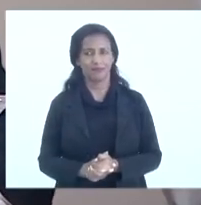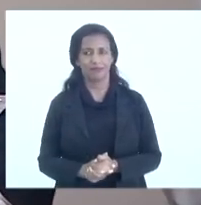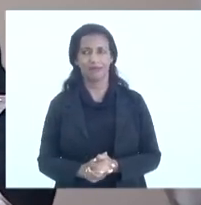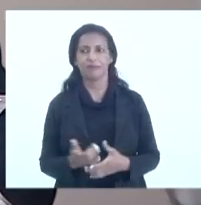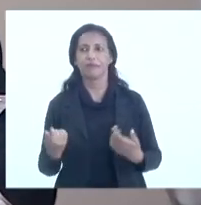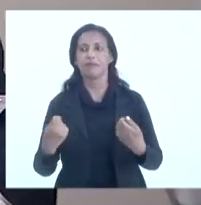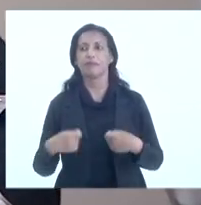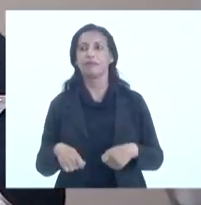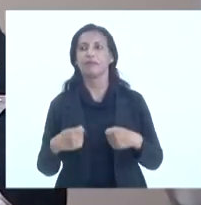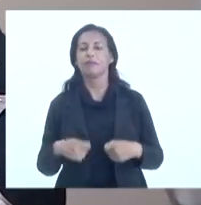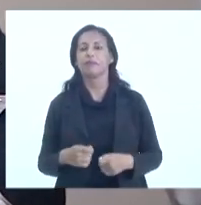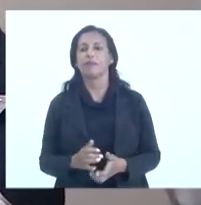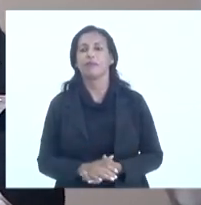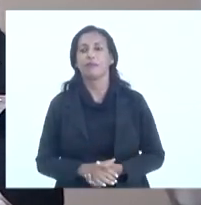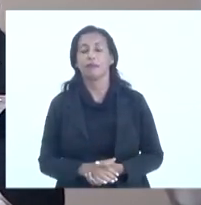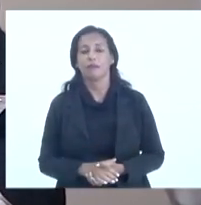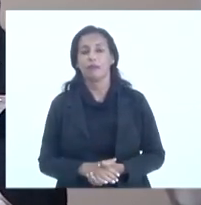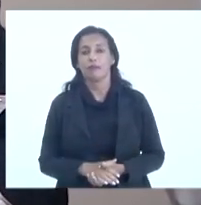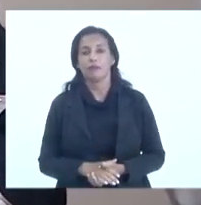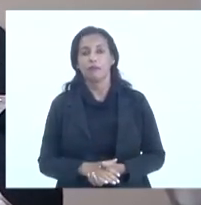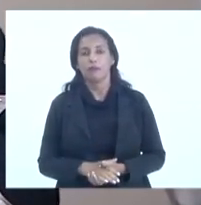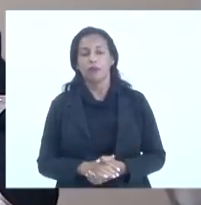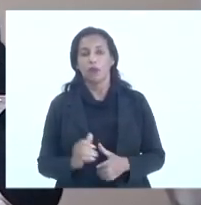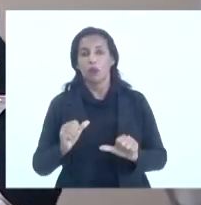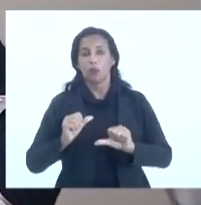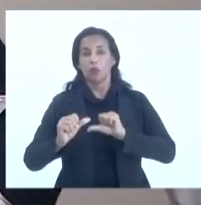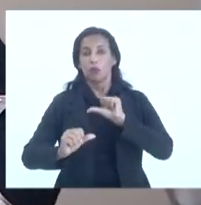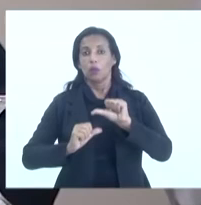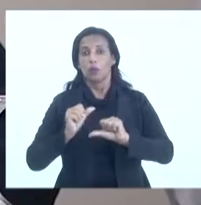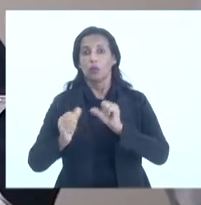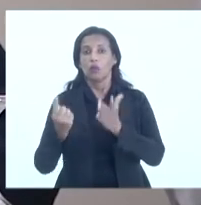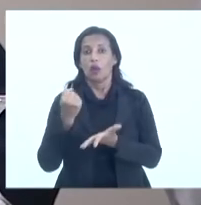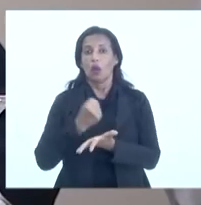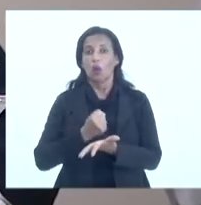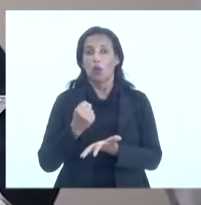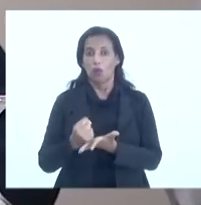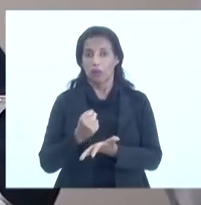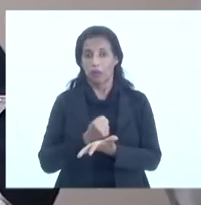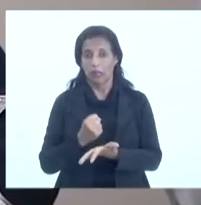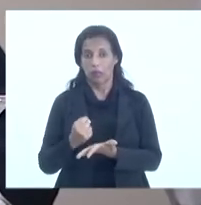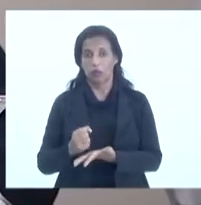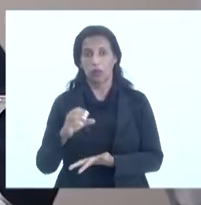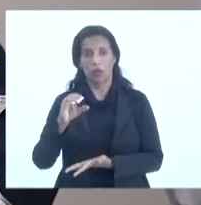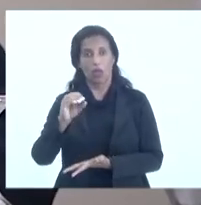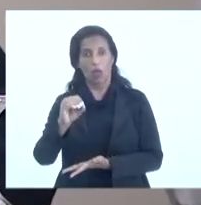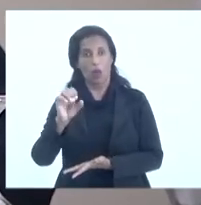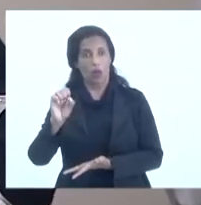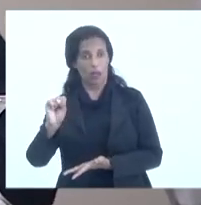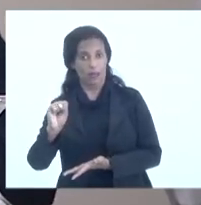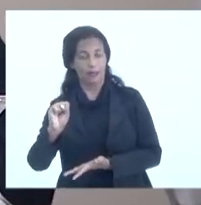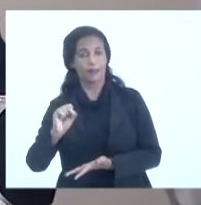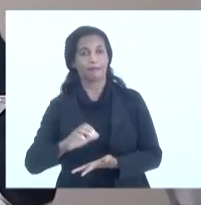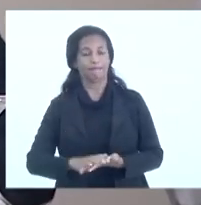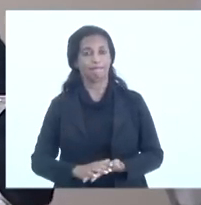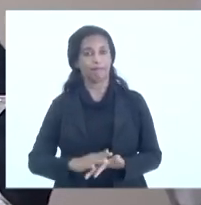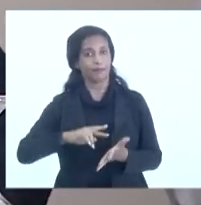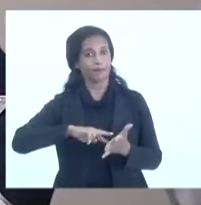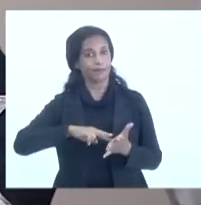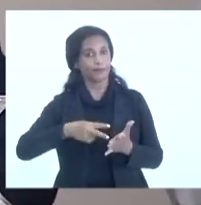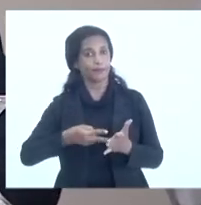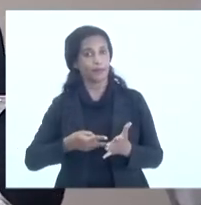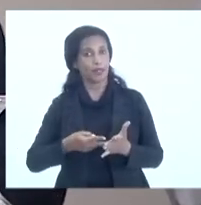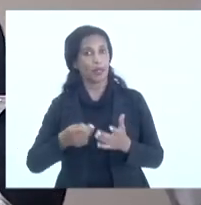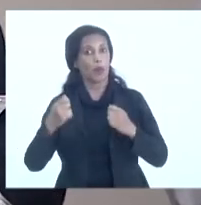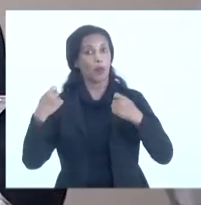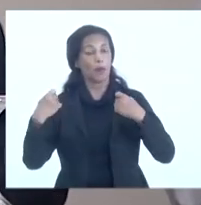Precisamos fazer, modificar o contrato com a OS, precisa fazer um aditivo para que a gente possa ter